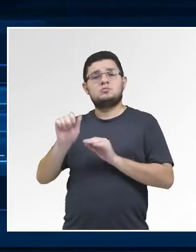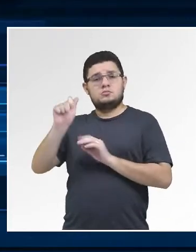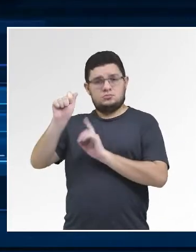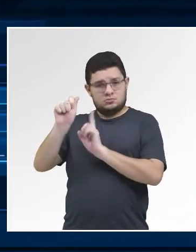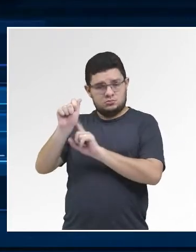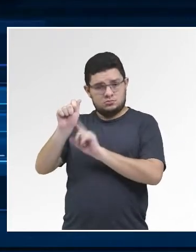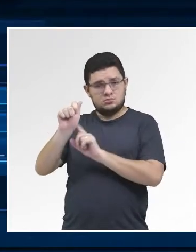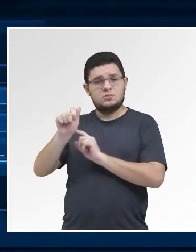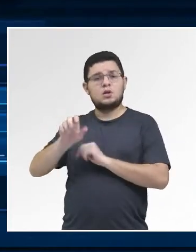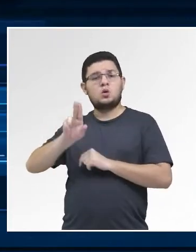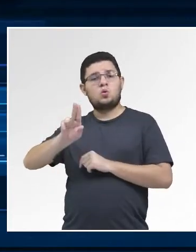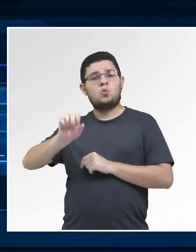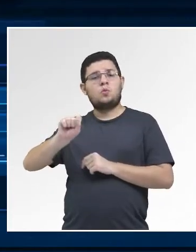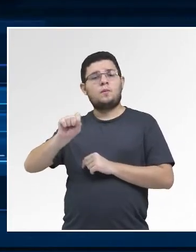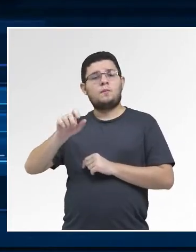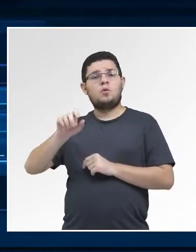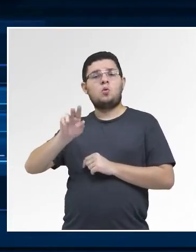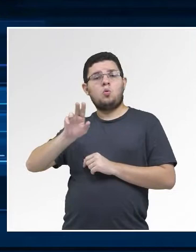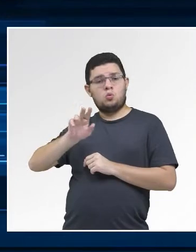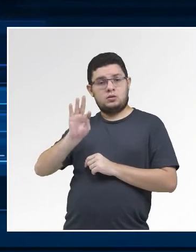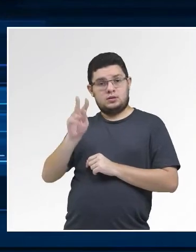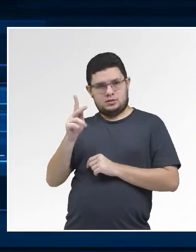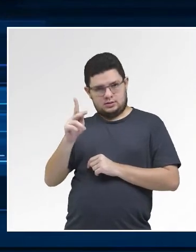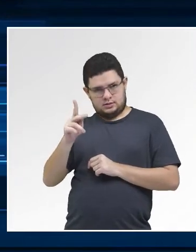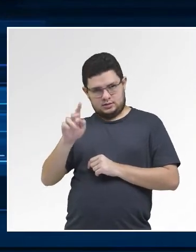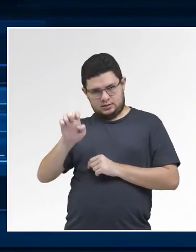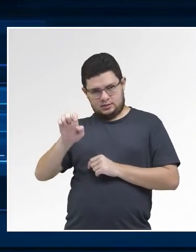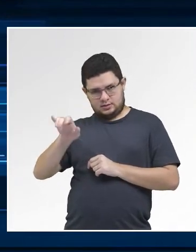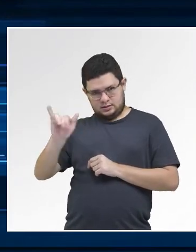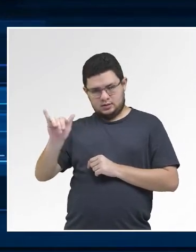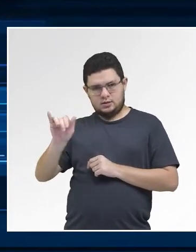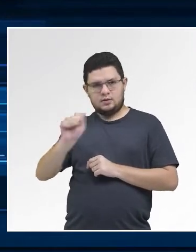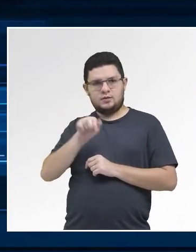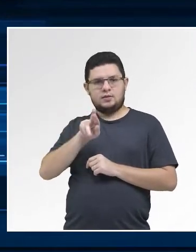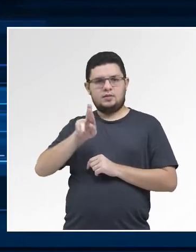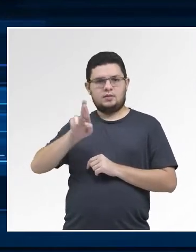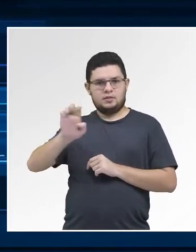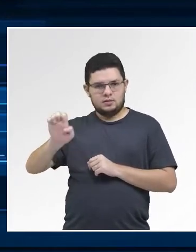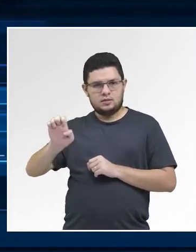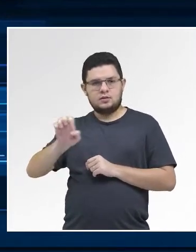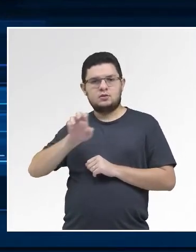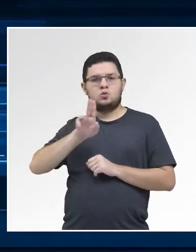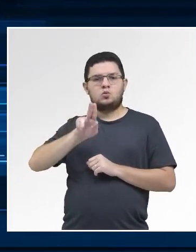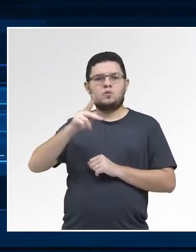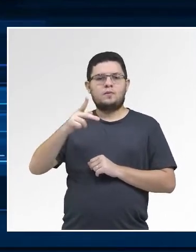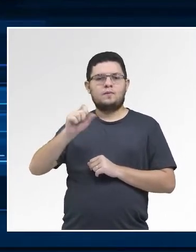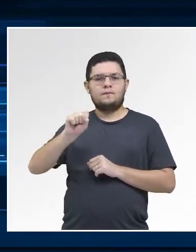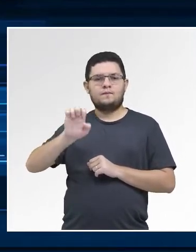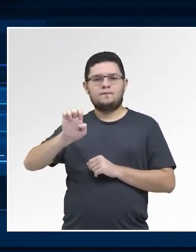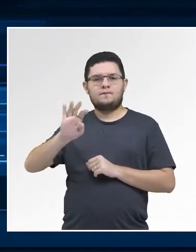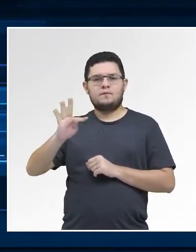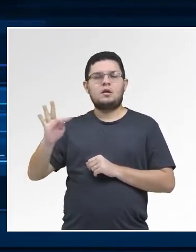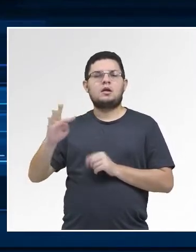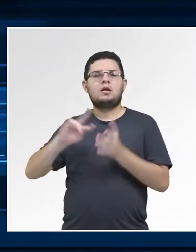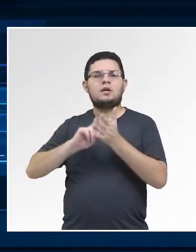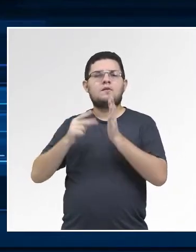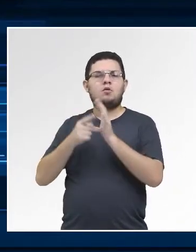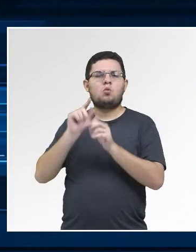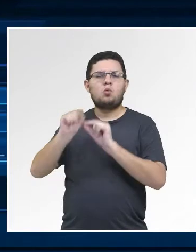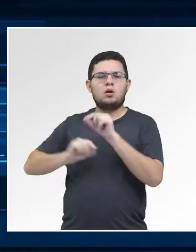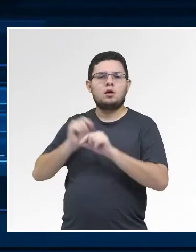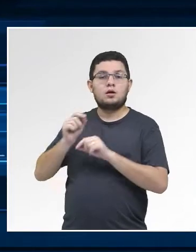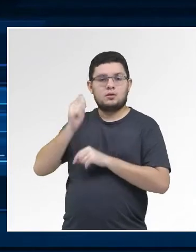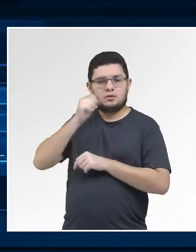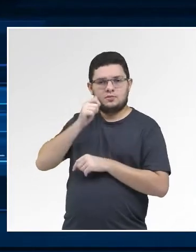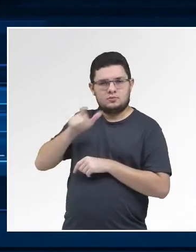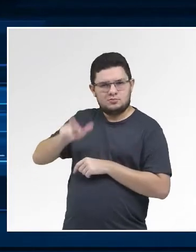upset. Elas estão muito chateadas, muito tristes ali, ó, transtornadas, né, que é a tradução de upset, porque